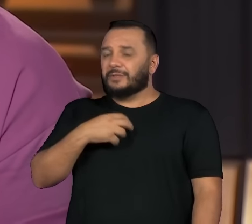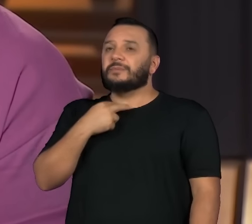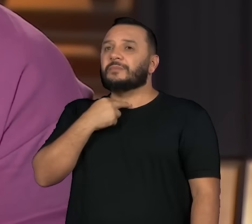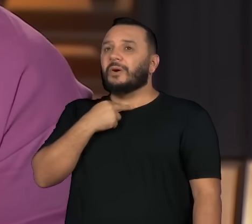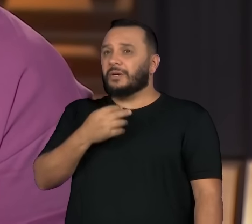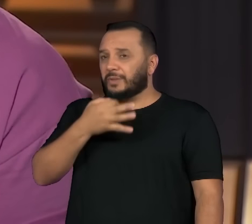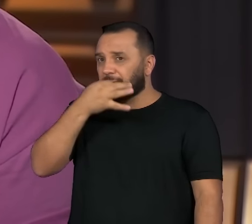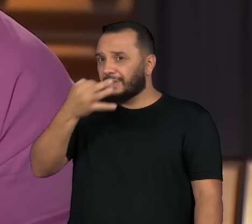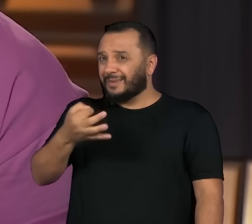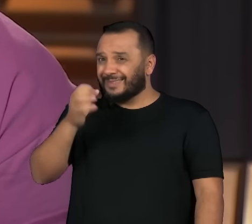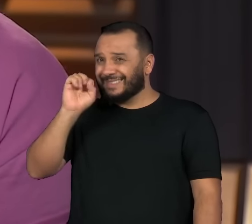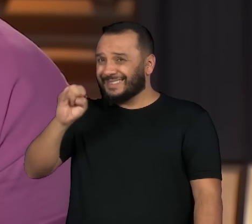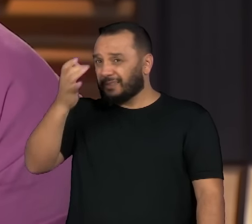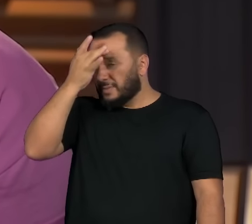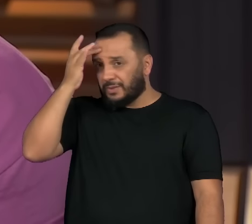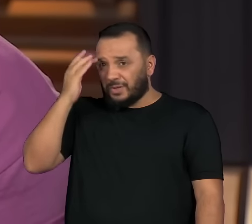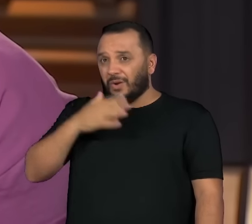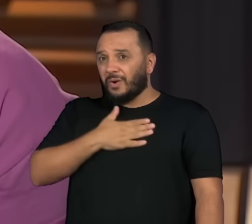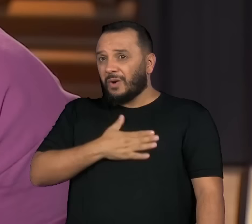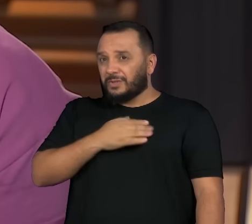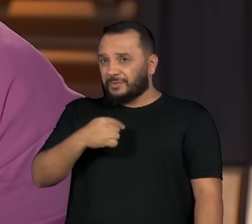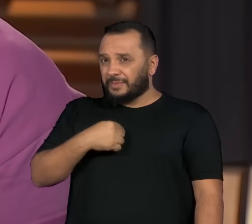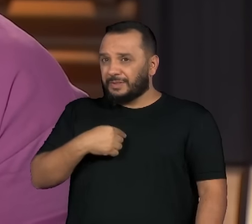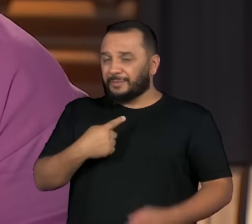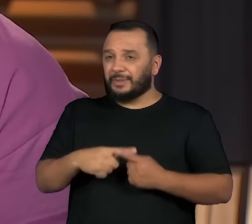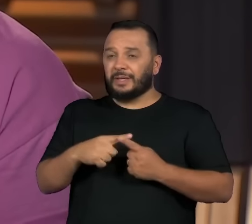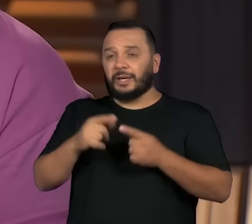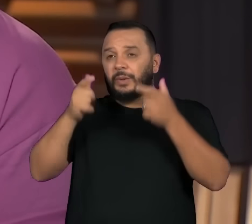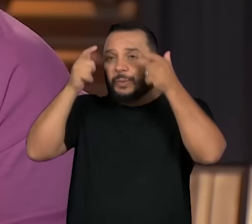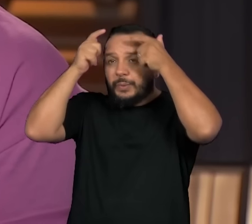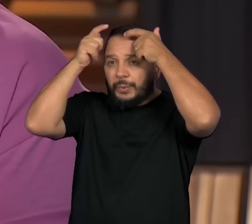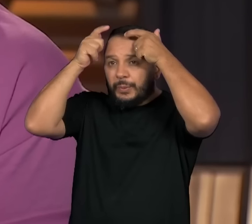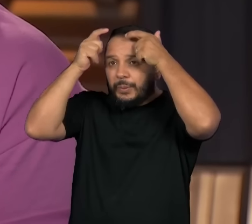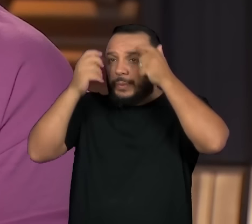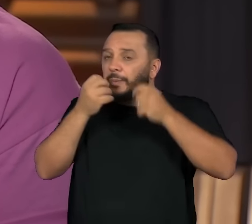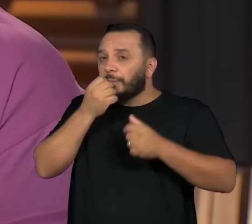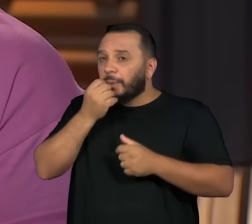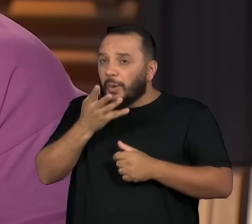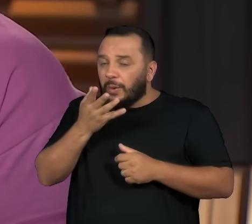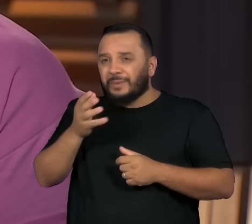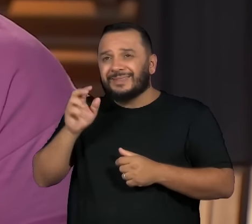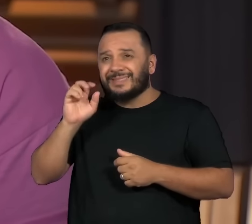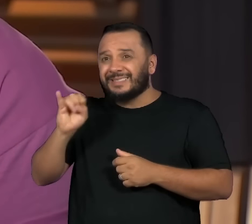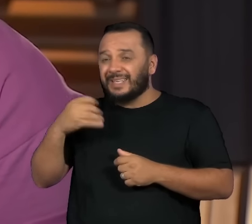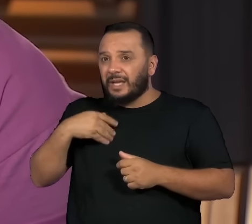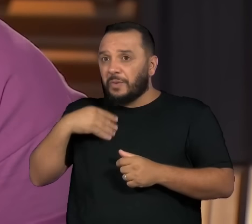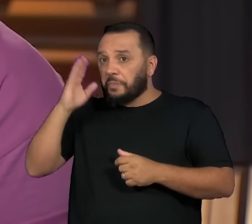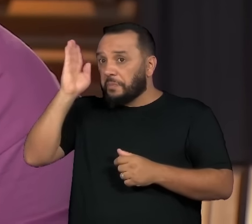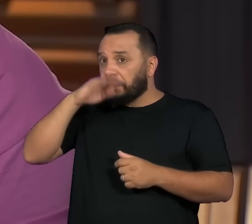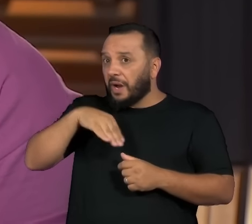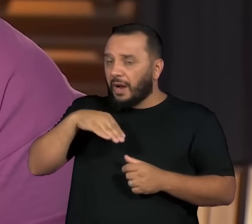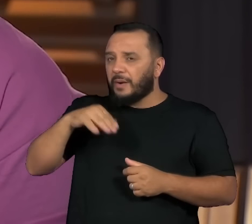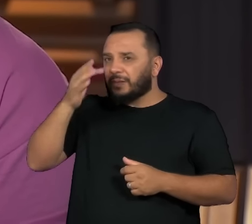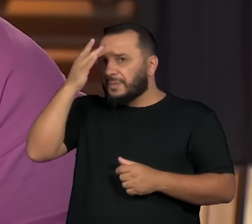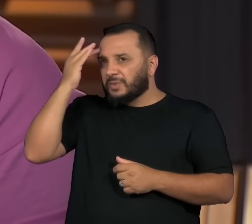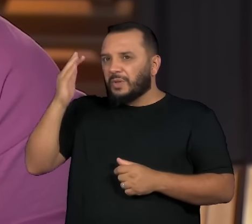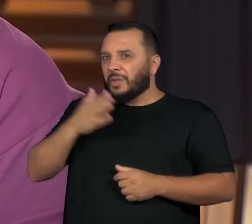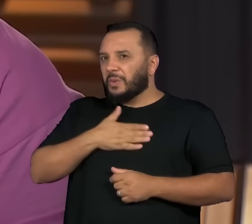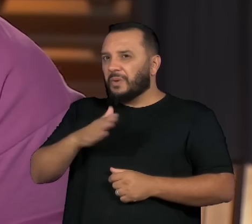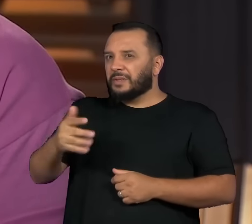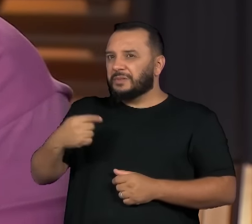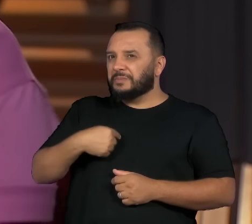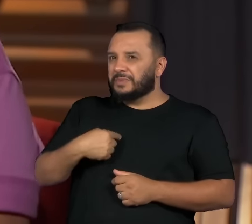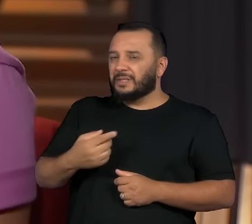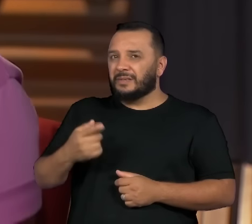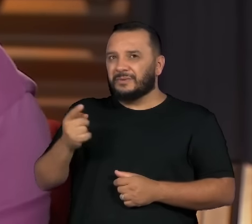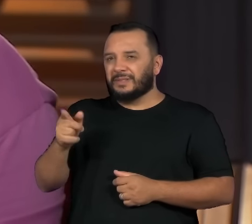você, porque se as pessoas que gostam de você porque você é bonzinho não gostarem de você, quando souberem que você não é tão bonzinho assim. E aí